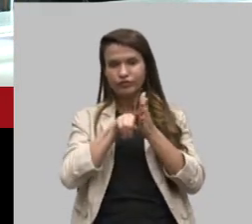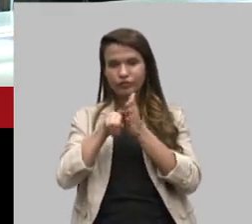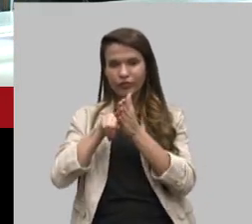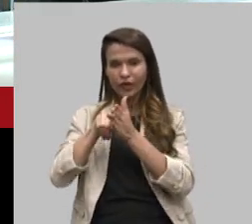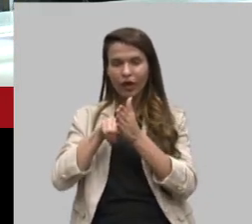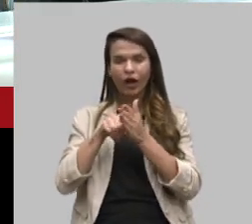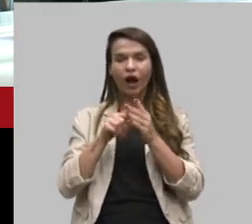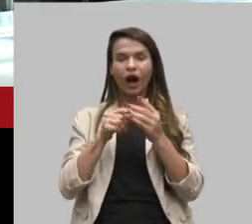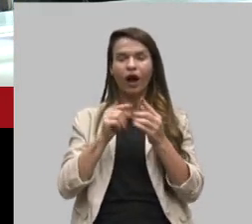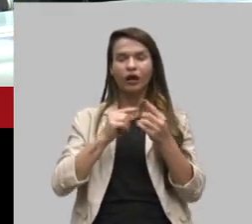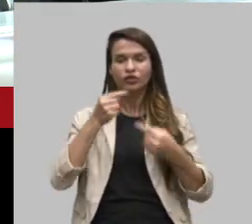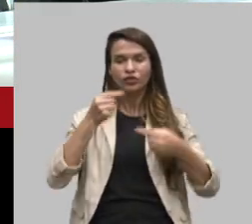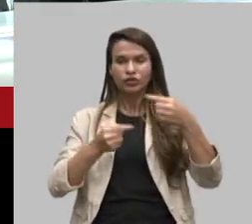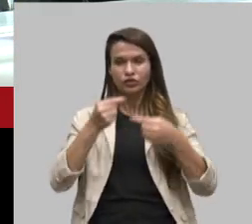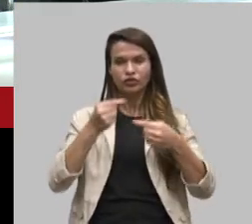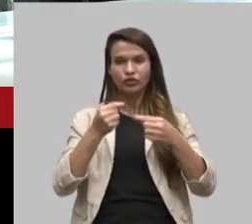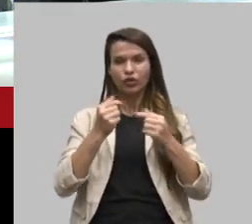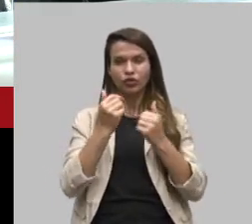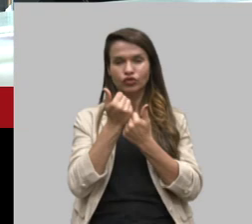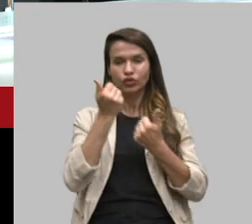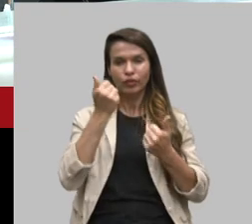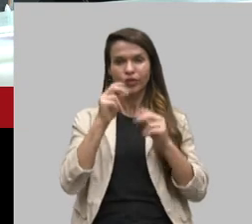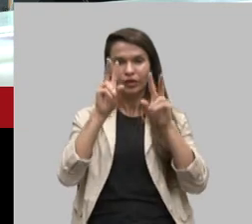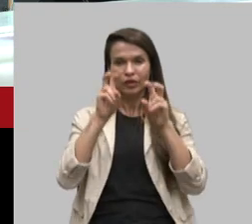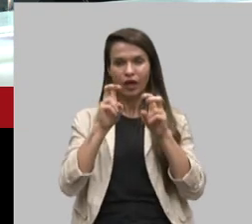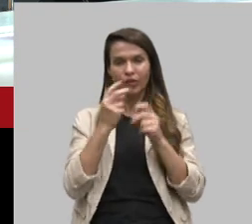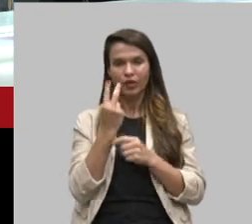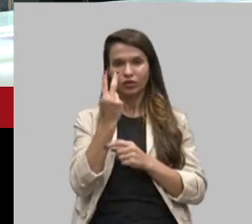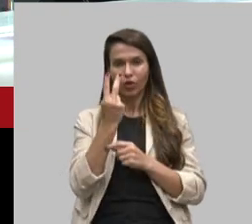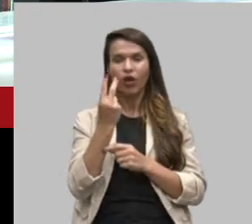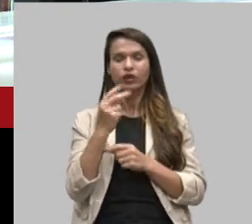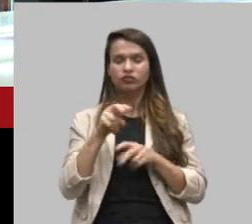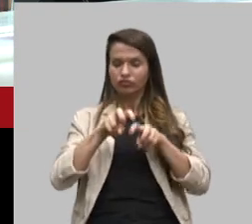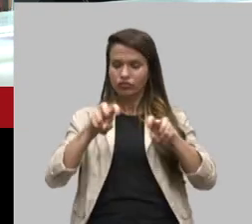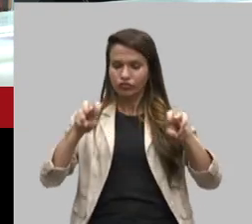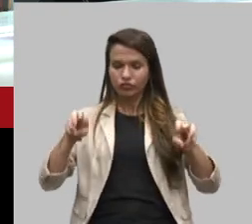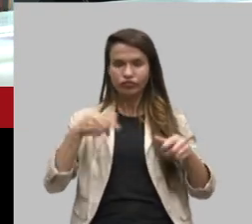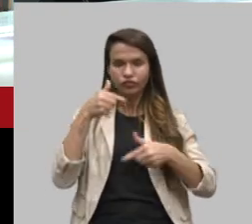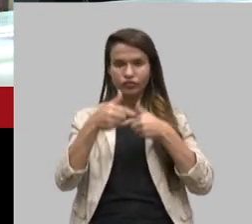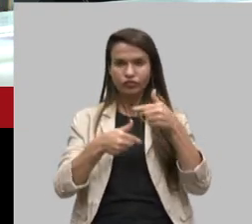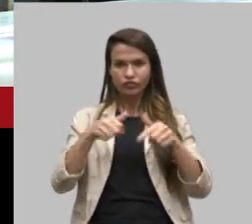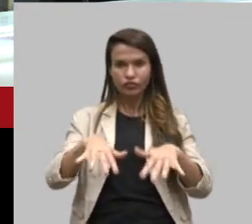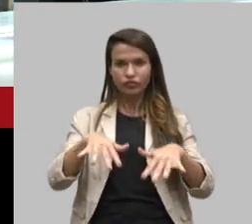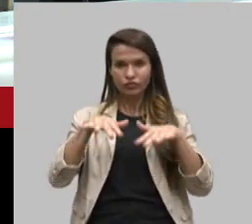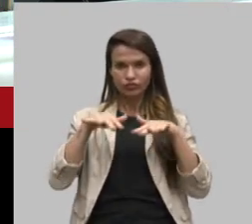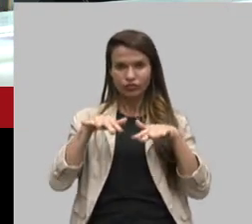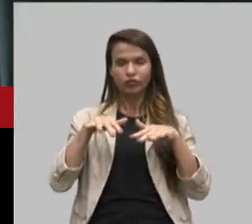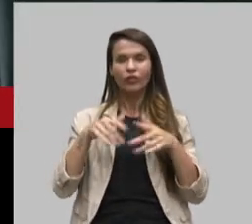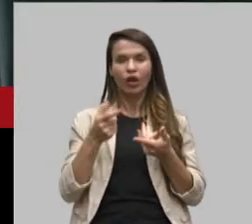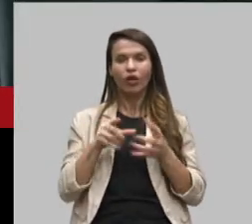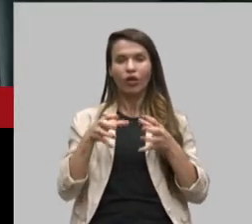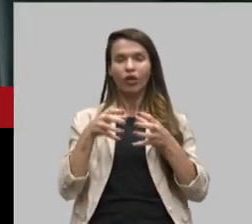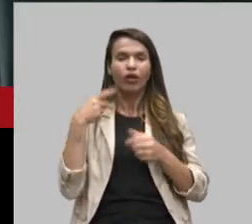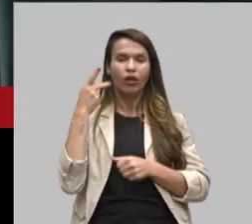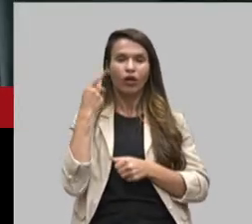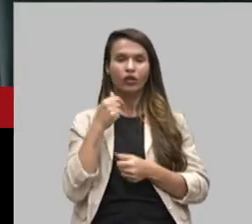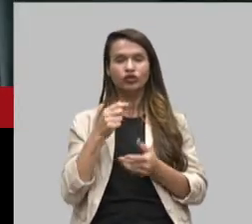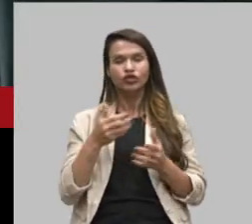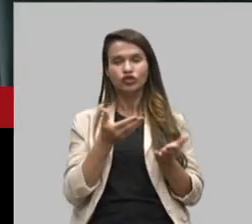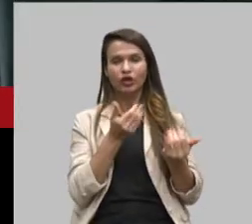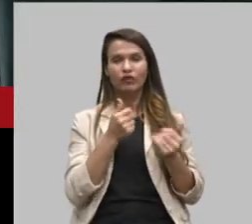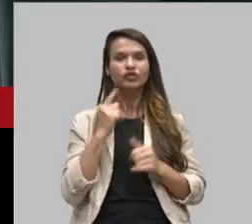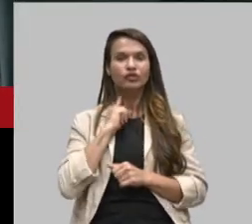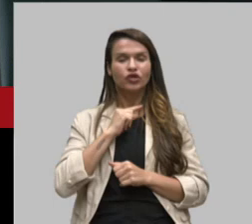dois neste momento convidamos a compor a mesa dos trabalhos da sessão plenária final do Parlamento jovem de Minas 2024 os